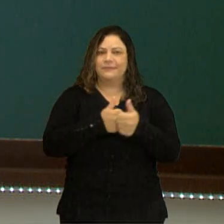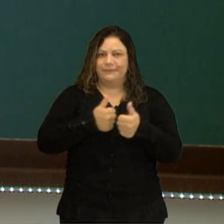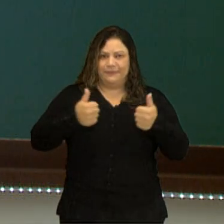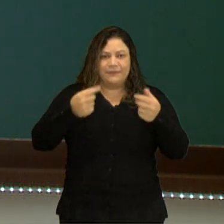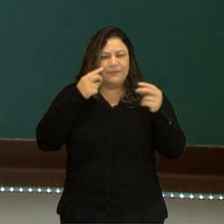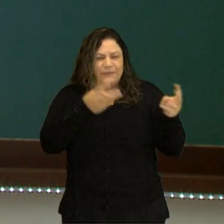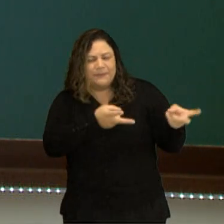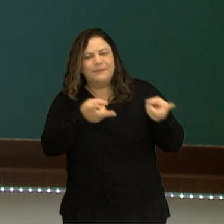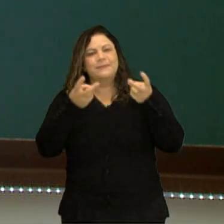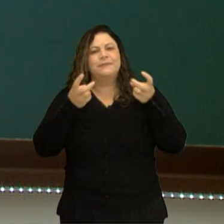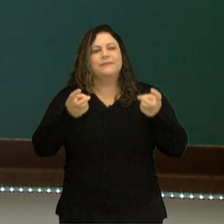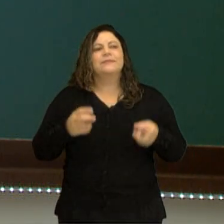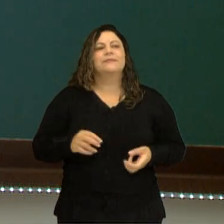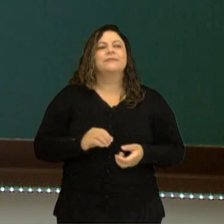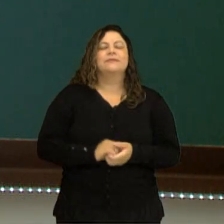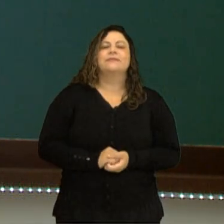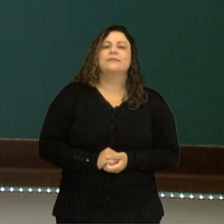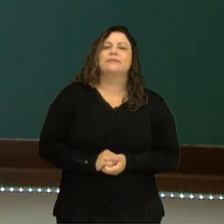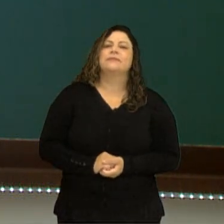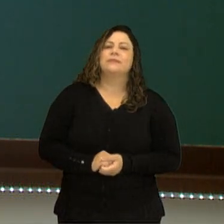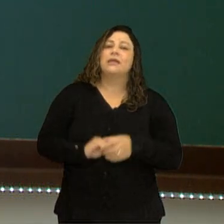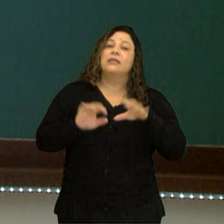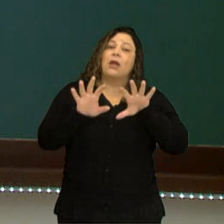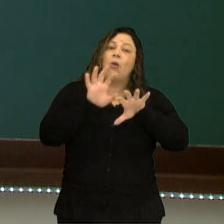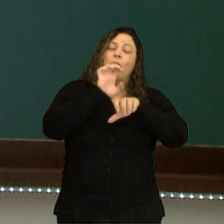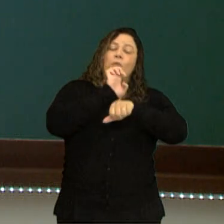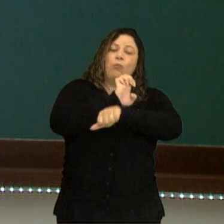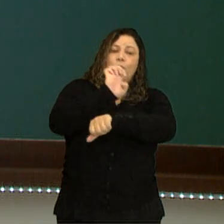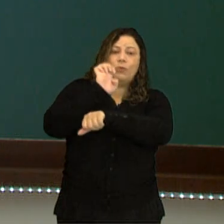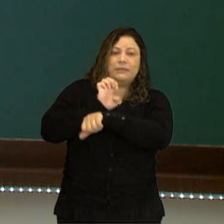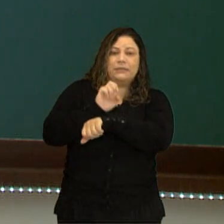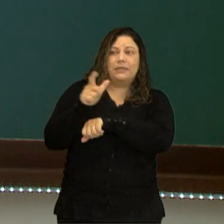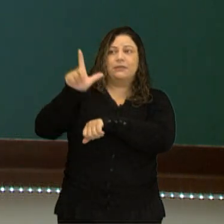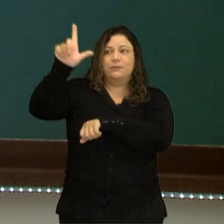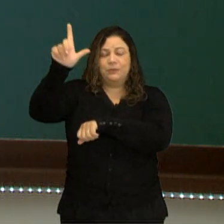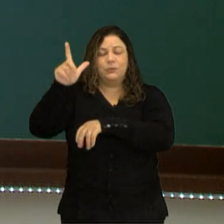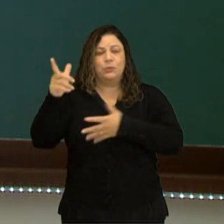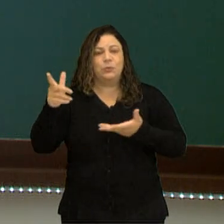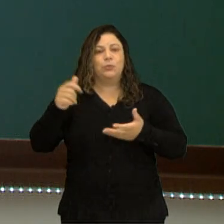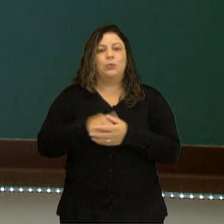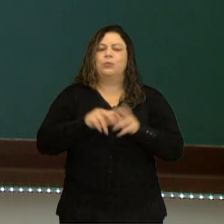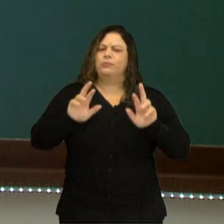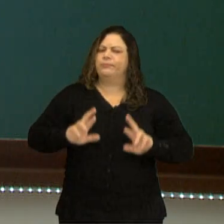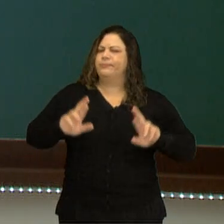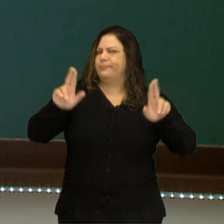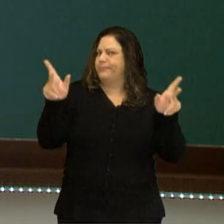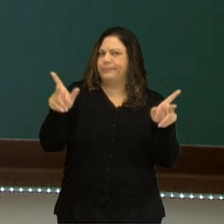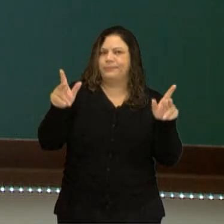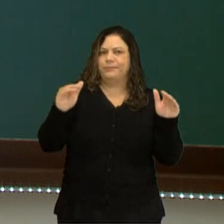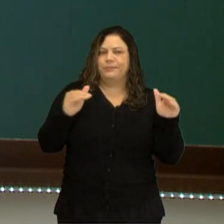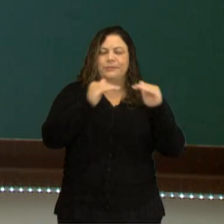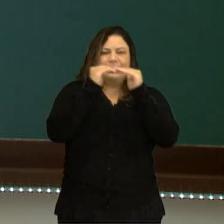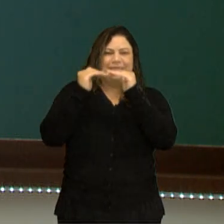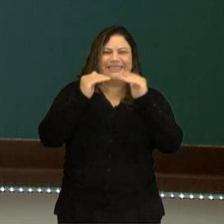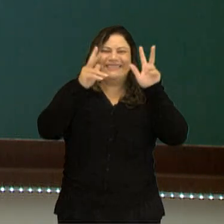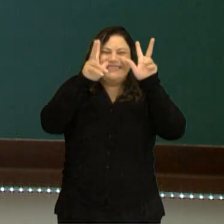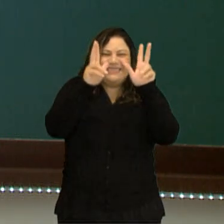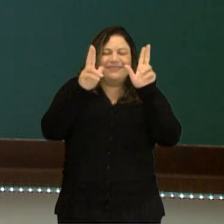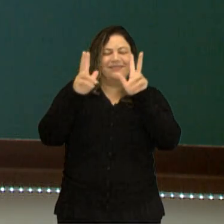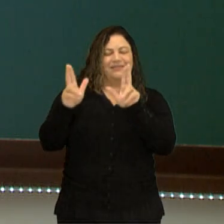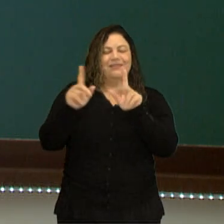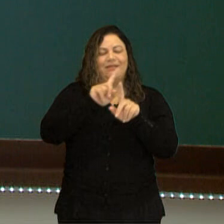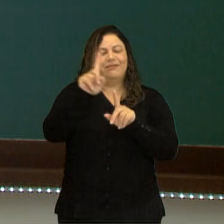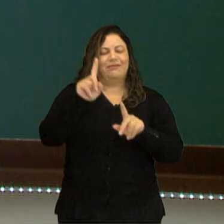língua portuguesa. Então, entre um estado e o outro, a língua portuguesa não é falada igual. Então, a gente sabe que tem